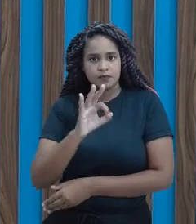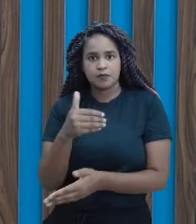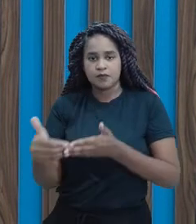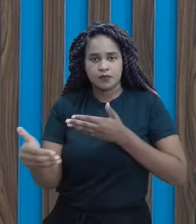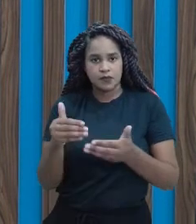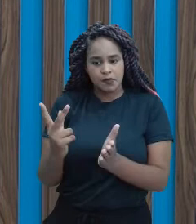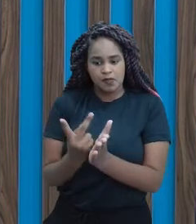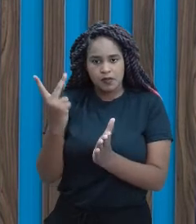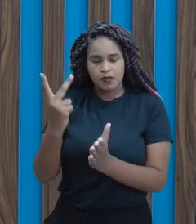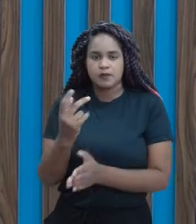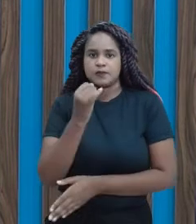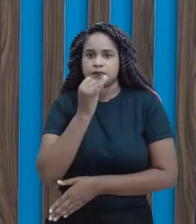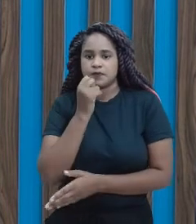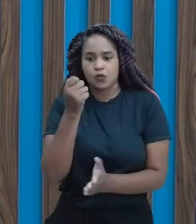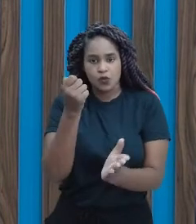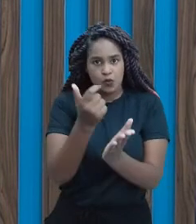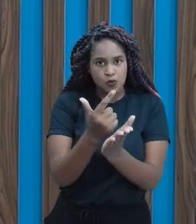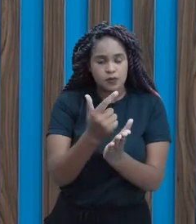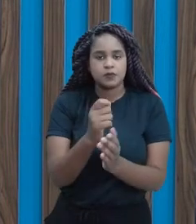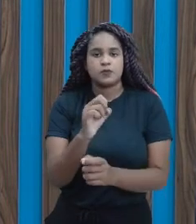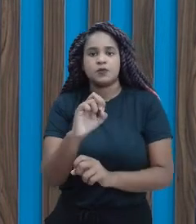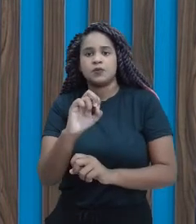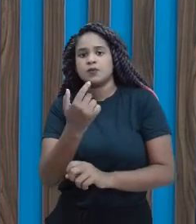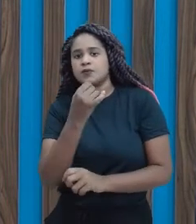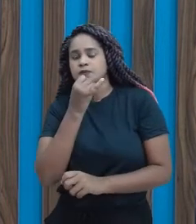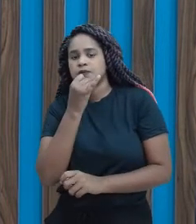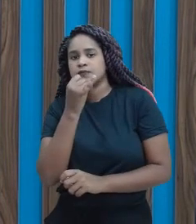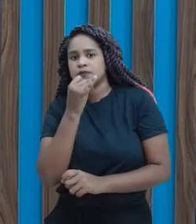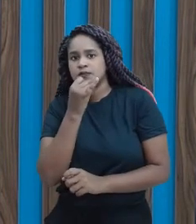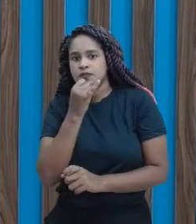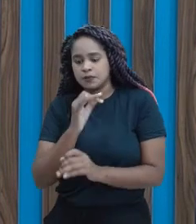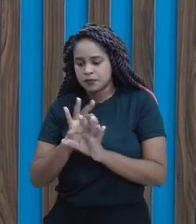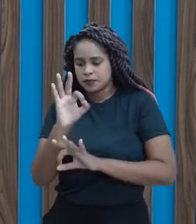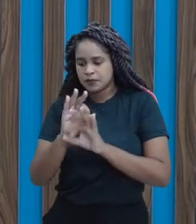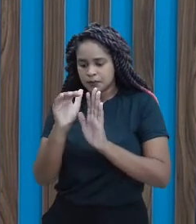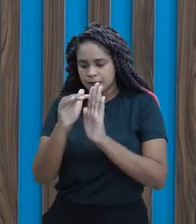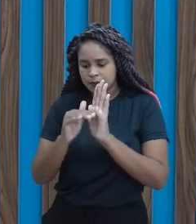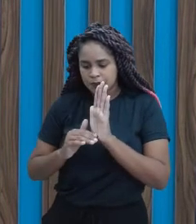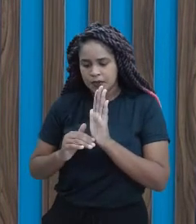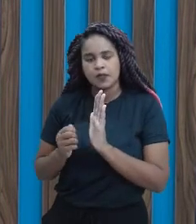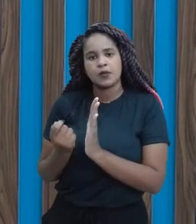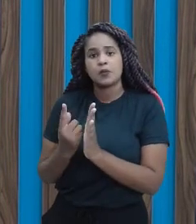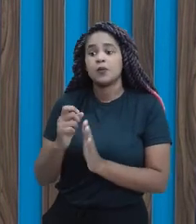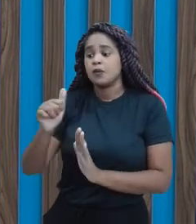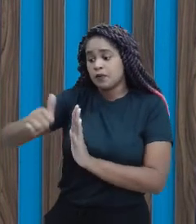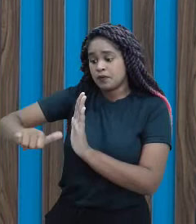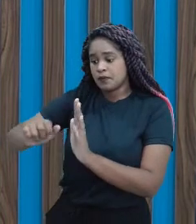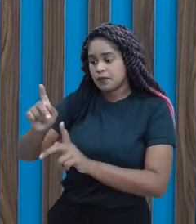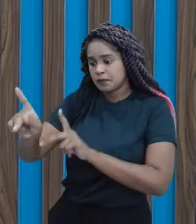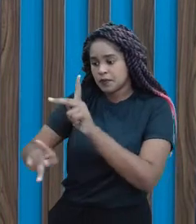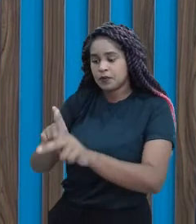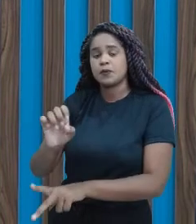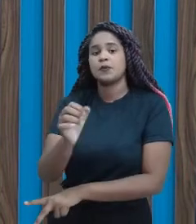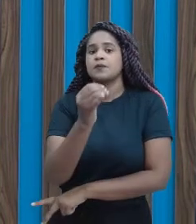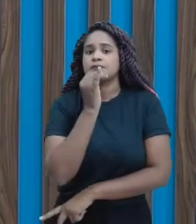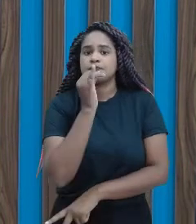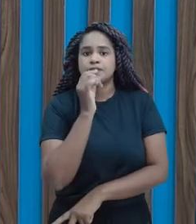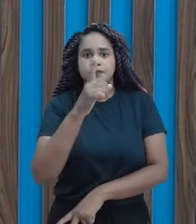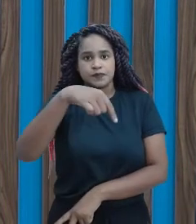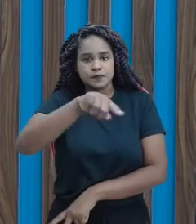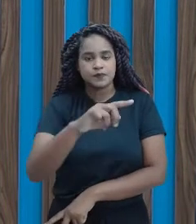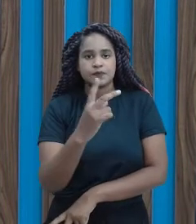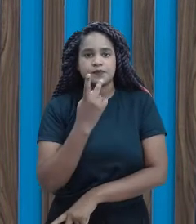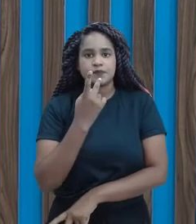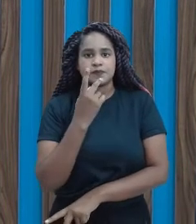situação, né? Então, seja para comprar, para fazer nossas compras, seja para a gente poder fazer uma avaliação de população, seja o exemplo que você deu aqui, até para a